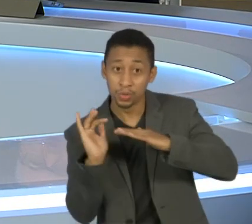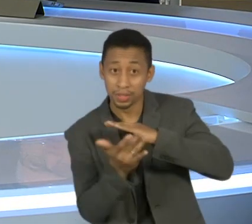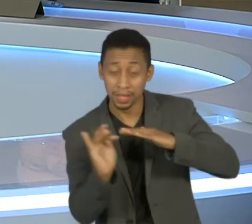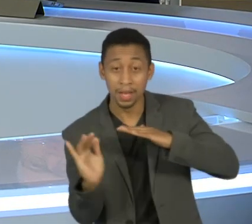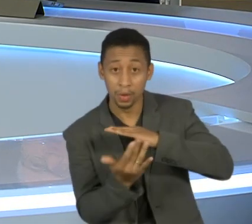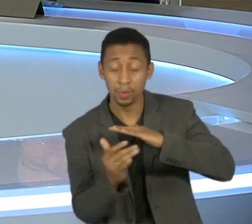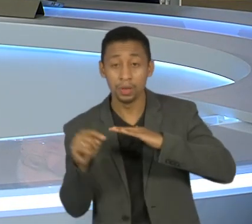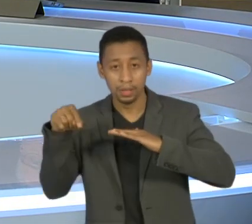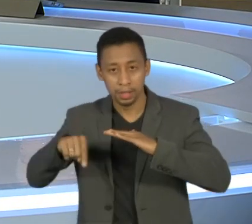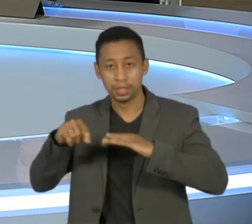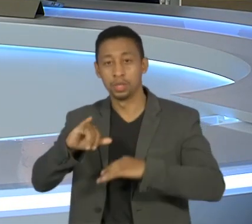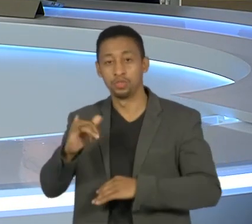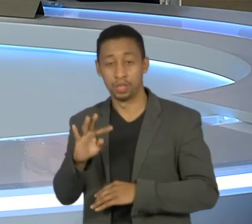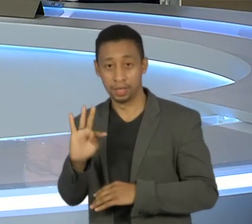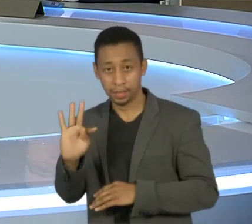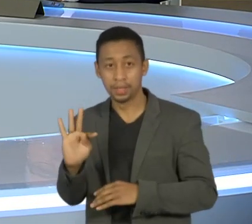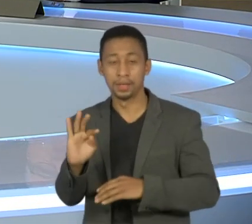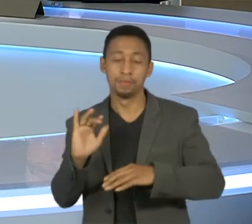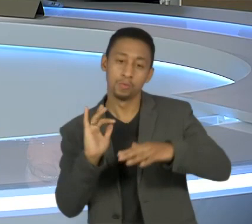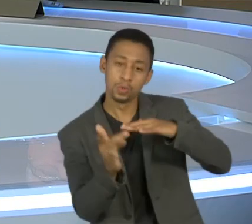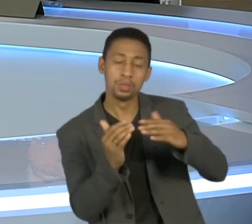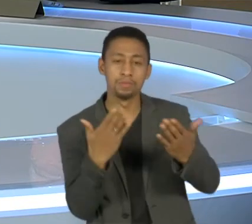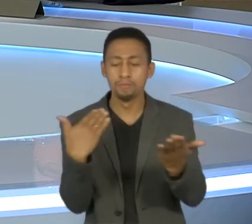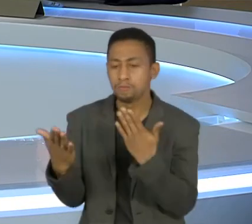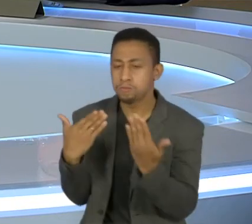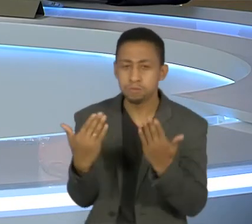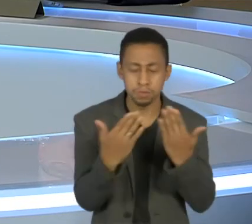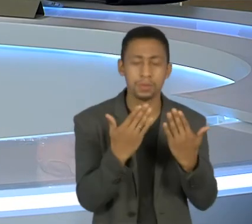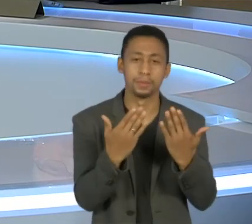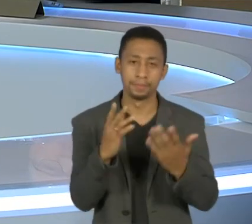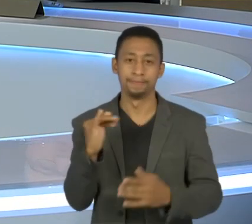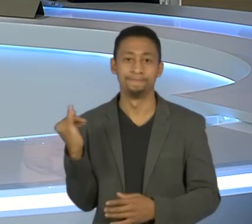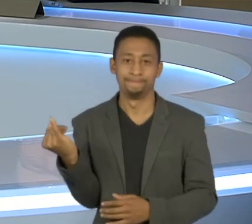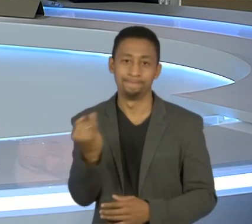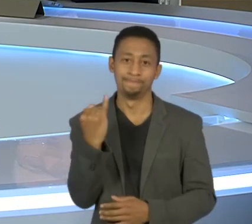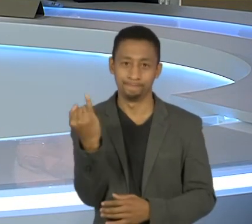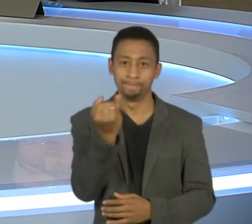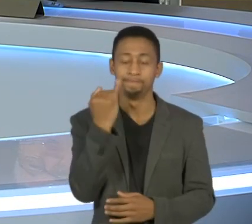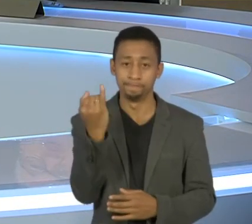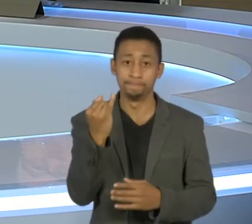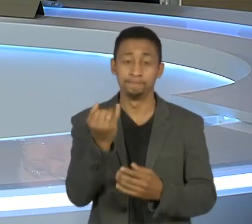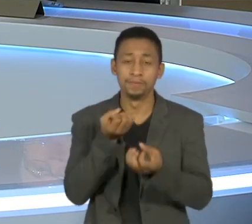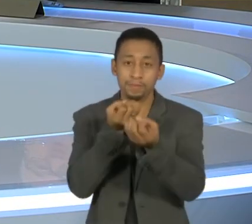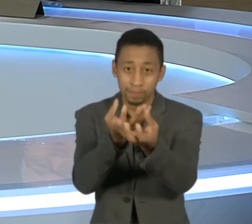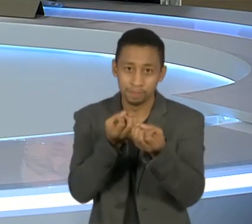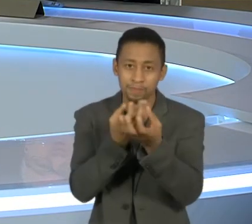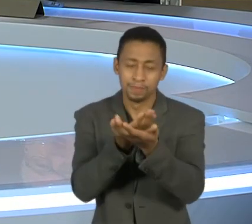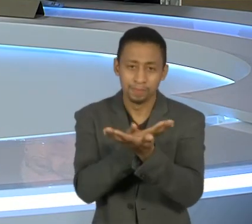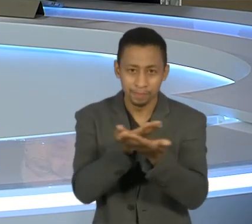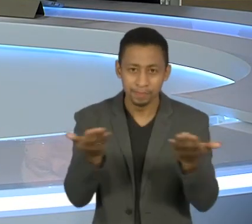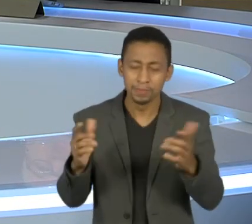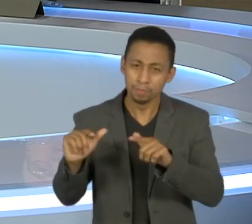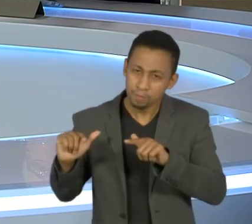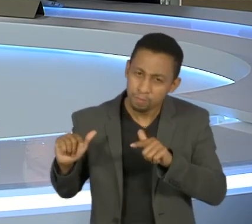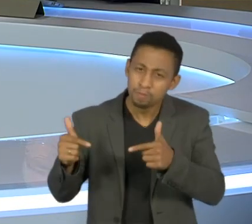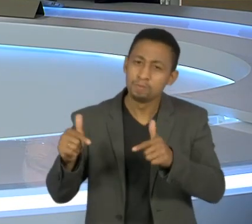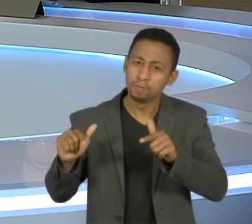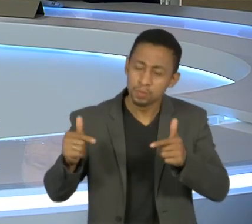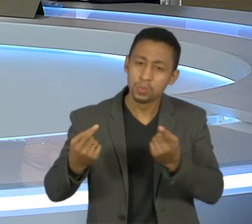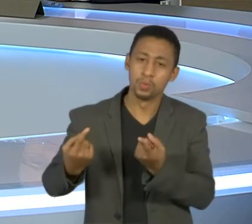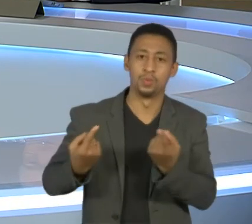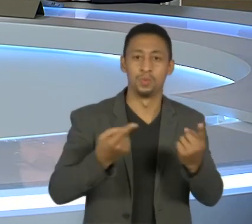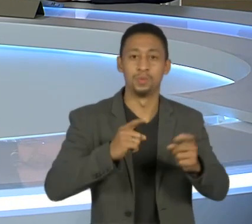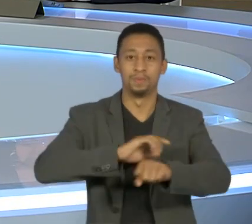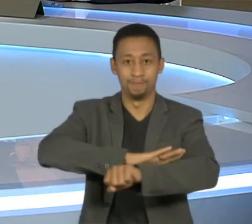crítica sobre o conteúdo disponível nos meios digitais é fundamental para quem busca se informar e unir esforços na luta